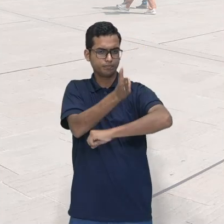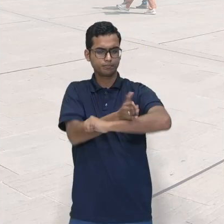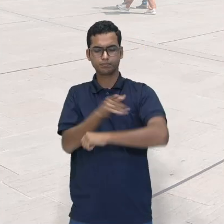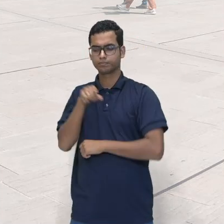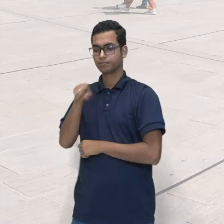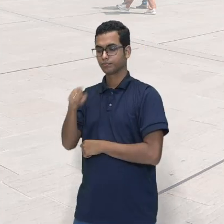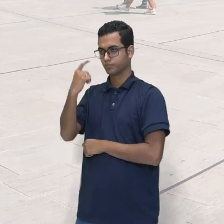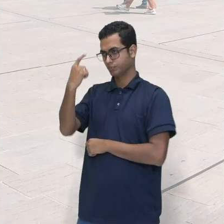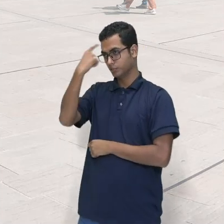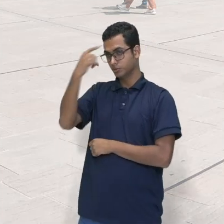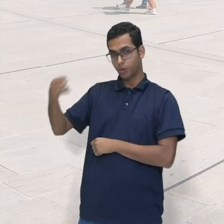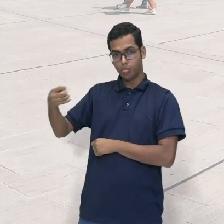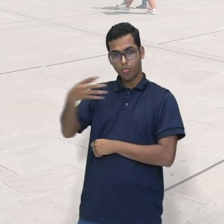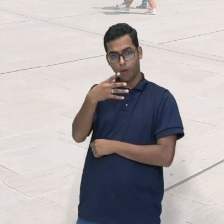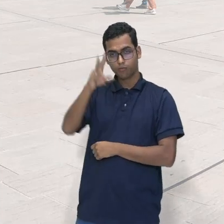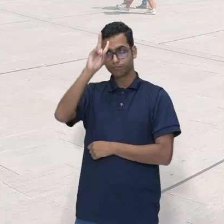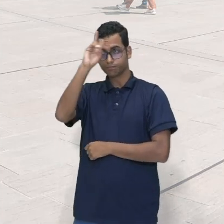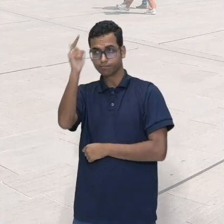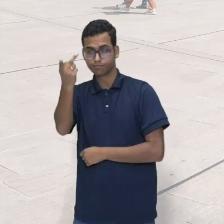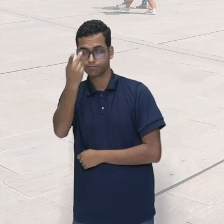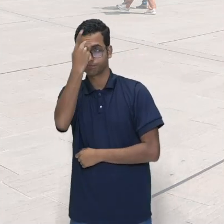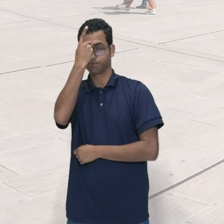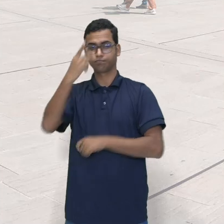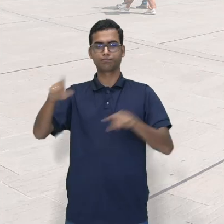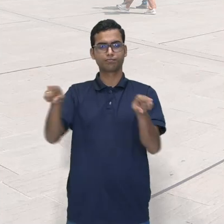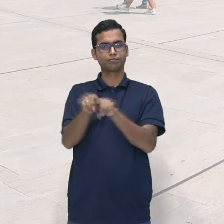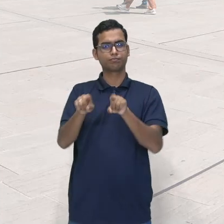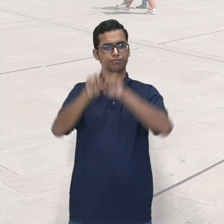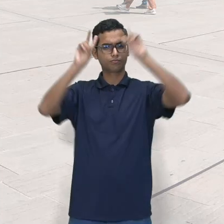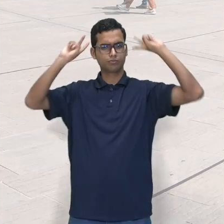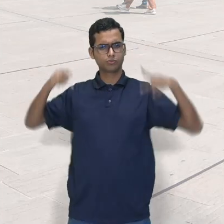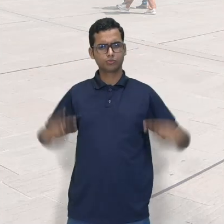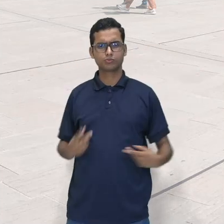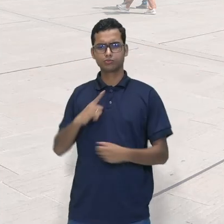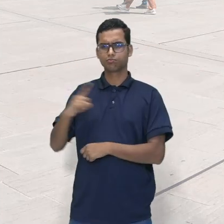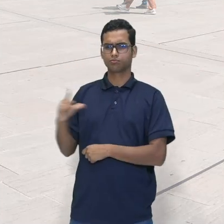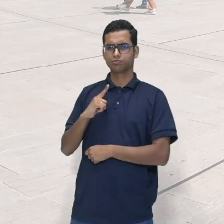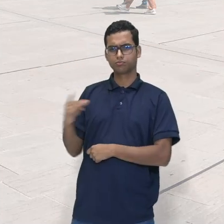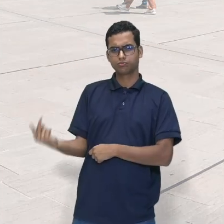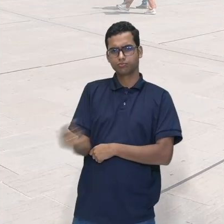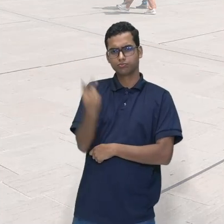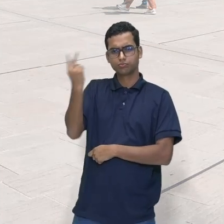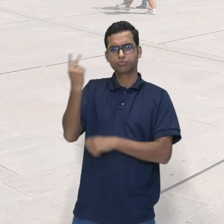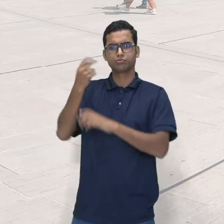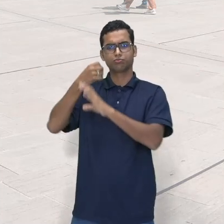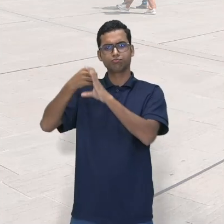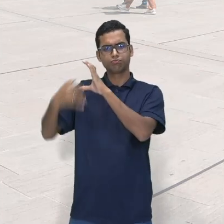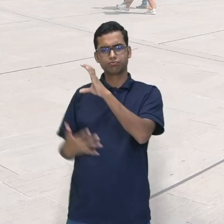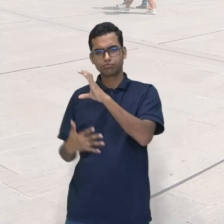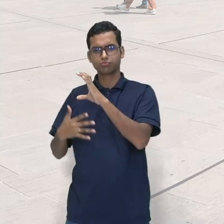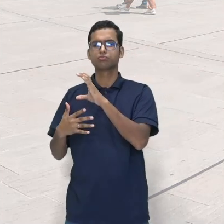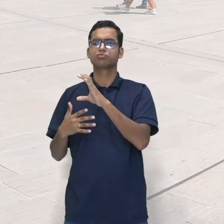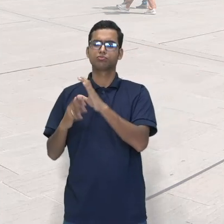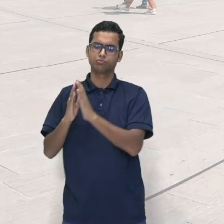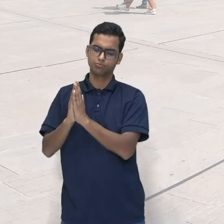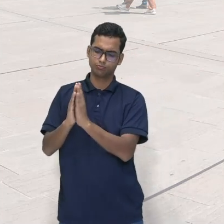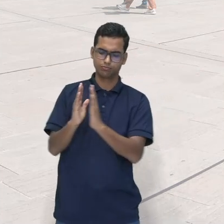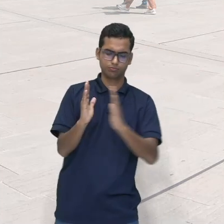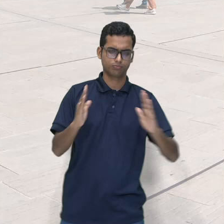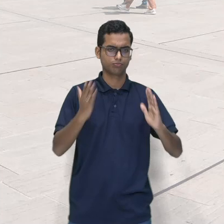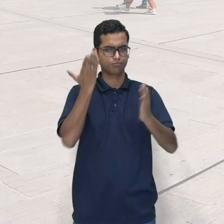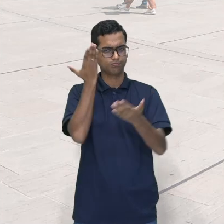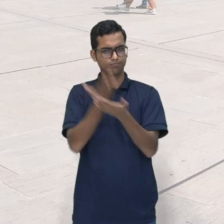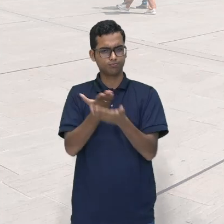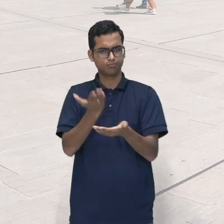forma de pensar em que o ser humano ele vai ser valorizado e nós teremos mais características disso no decorrer da nossa